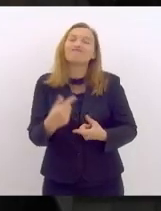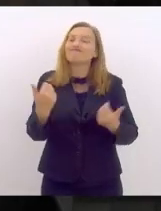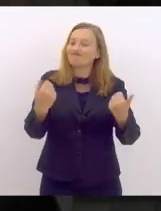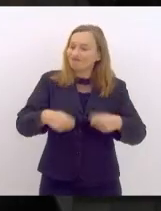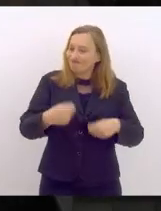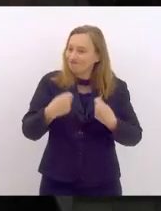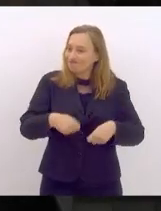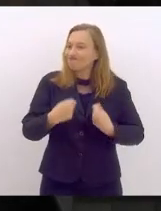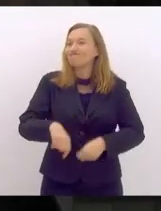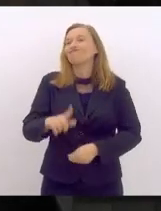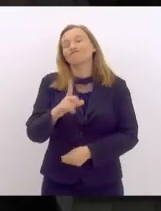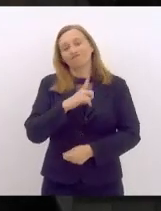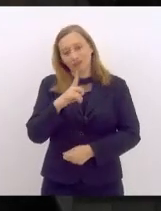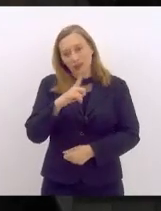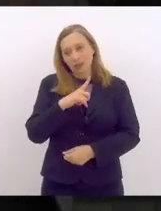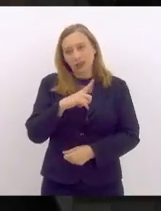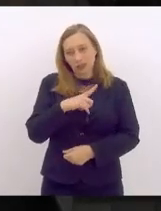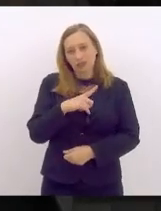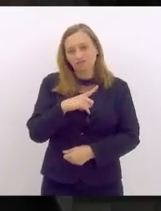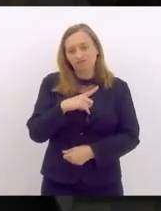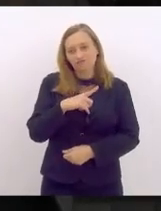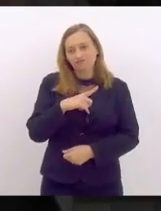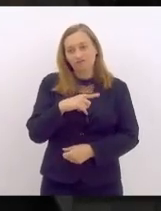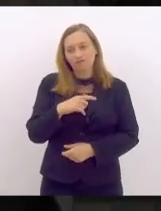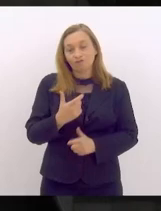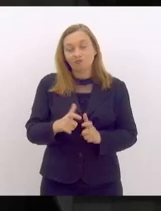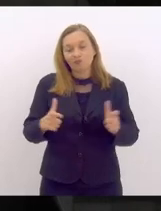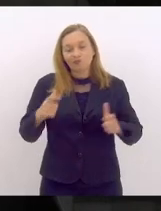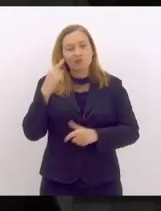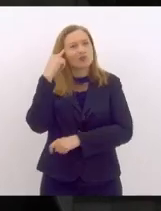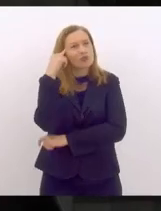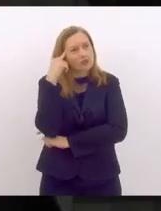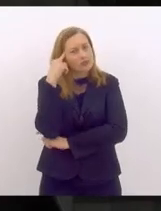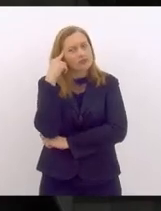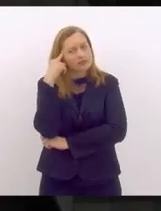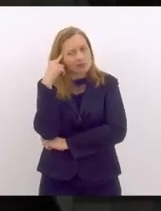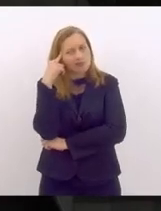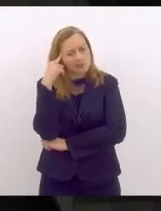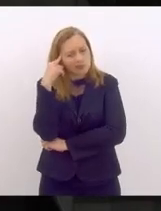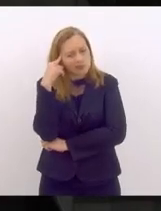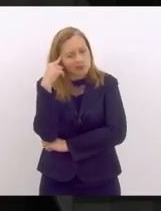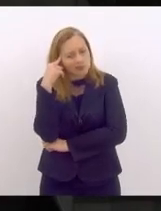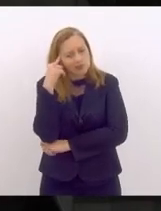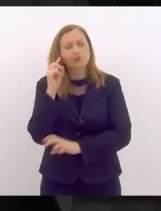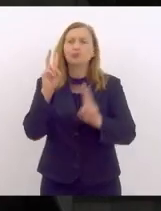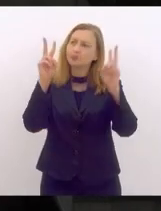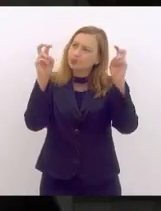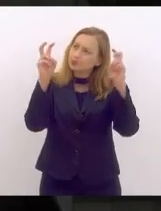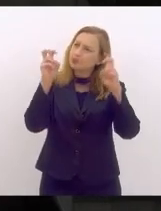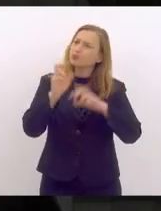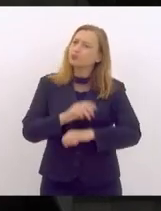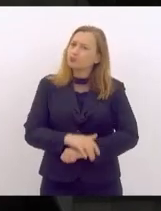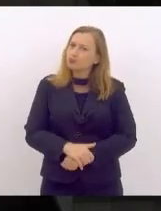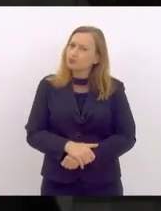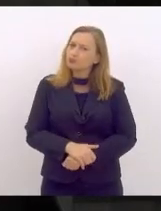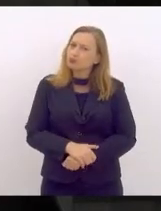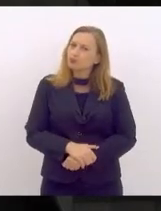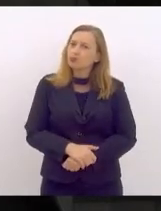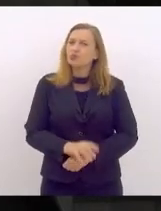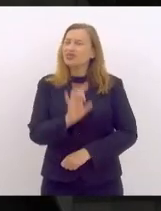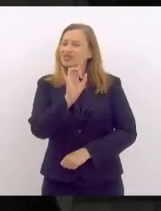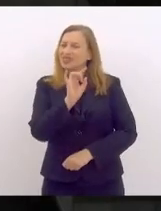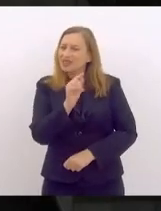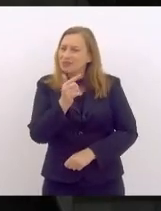necessidade de uma grande reflexão sobre esses temas por